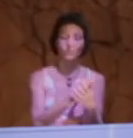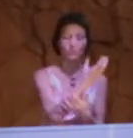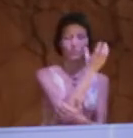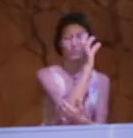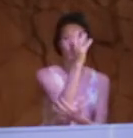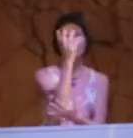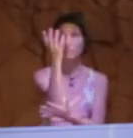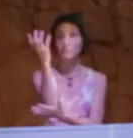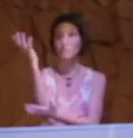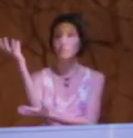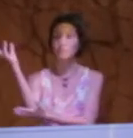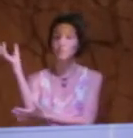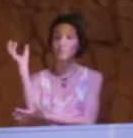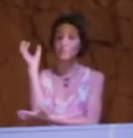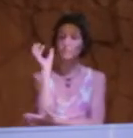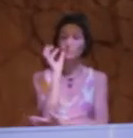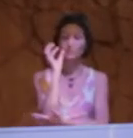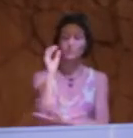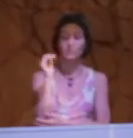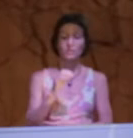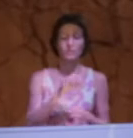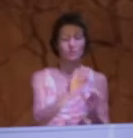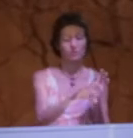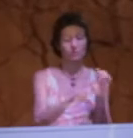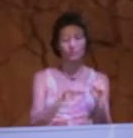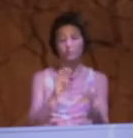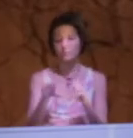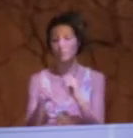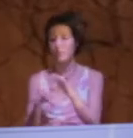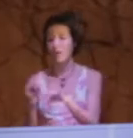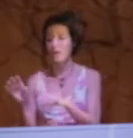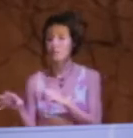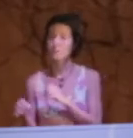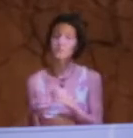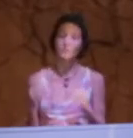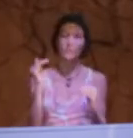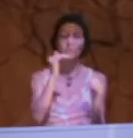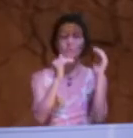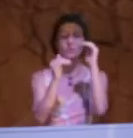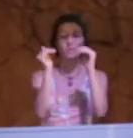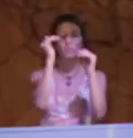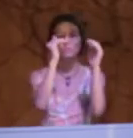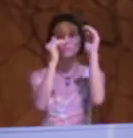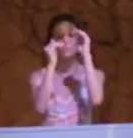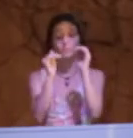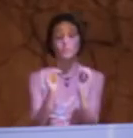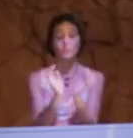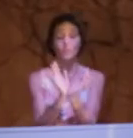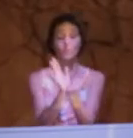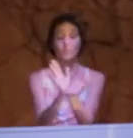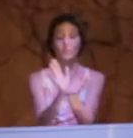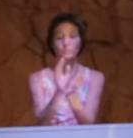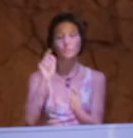uma fortaleza imensa, que foi construída ali, inclusive com mãos negras também. Alguns contam que foi por isso que alguns ficaram